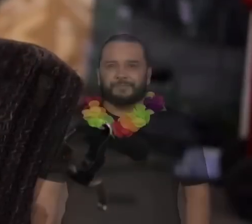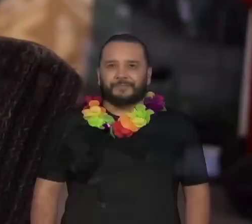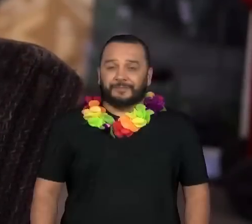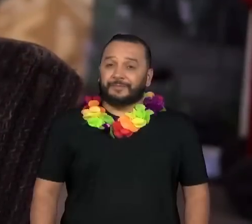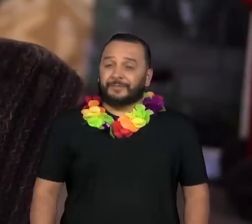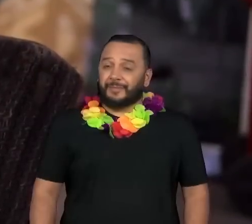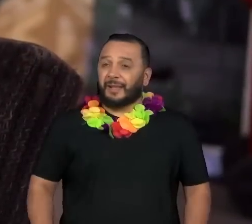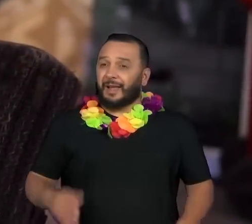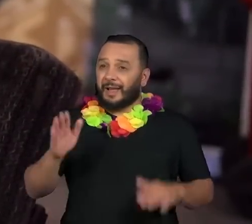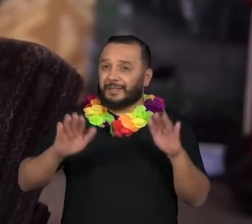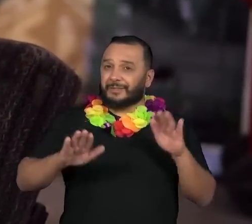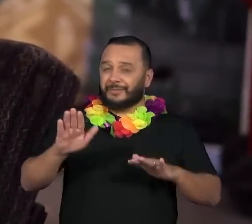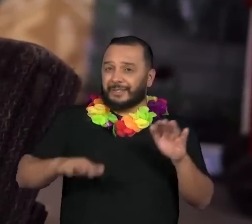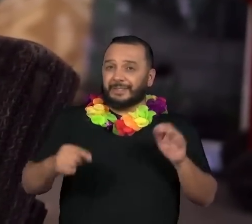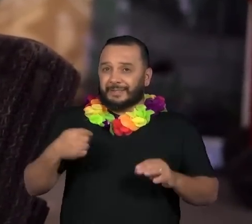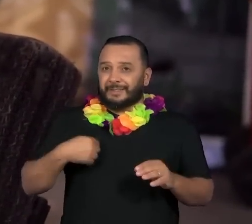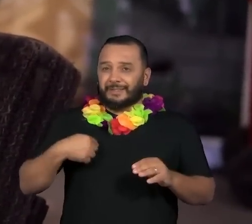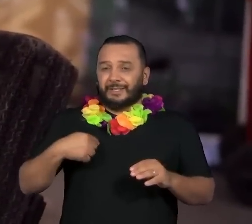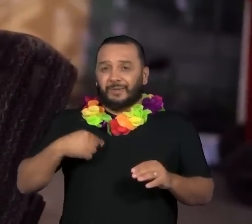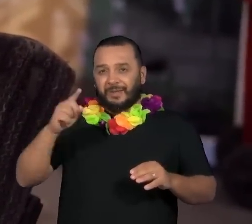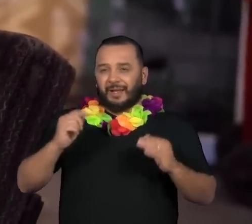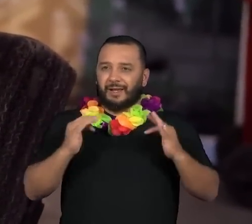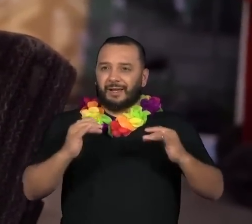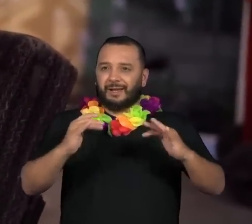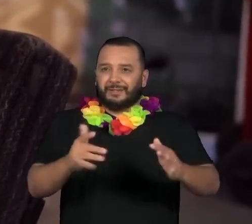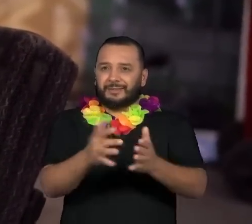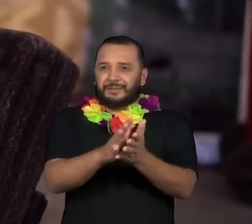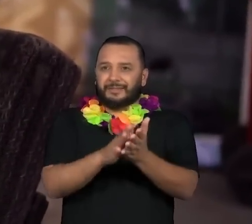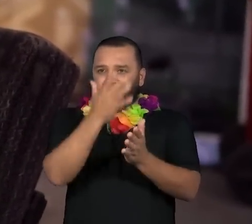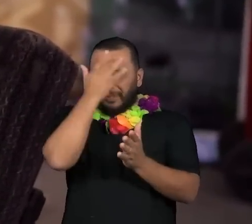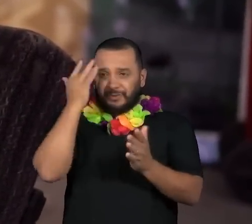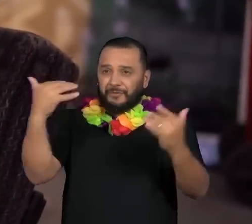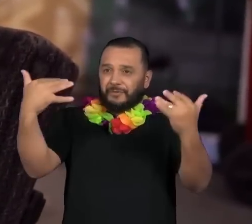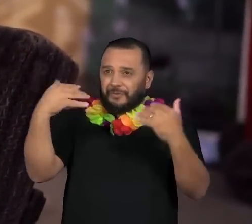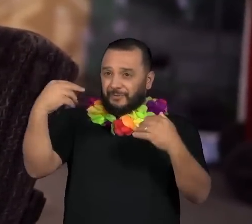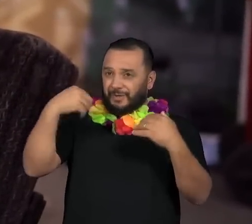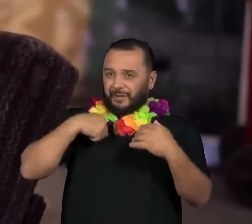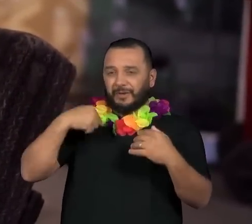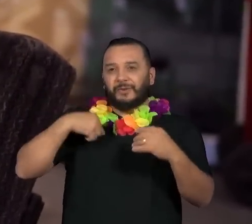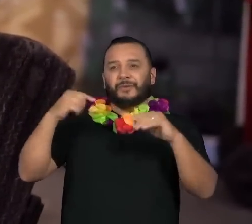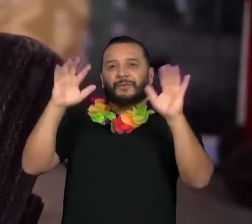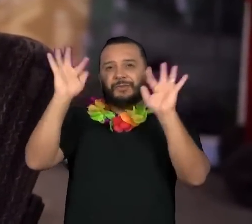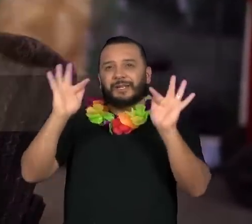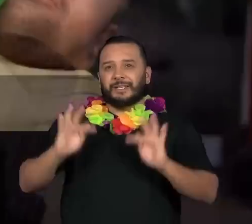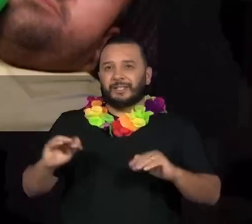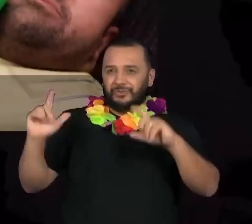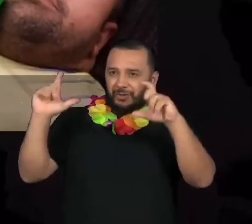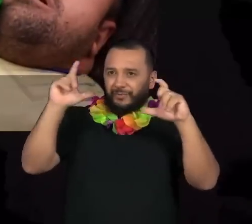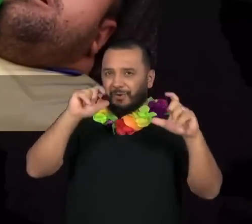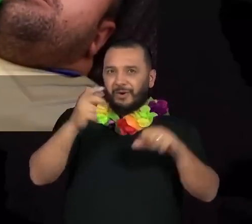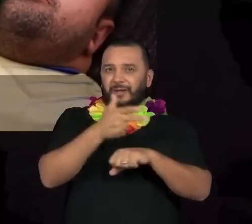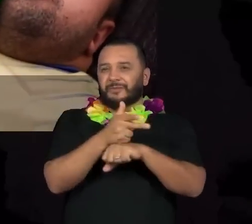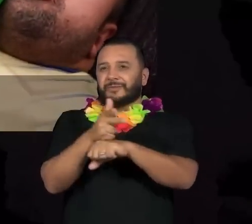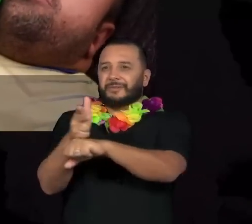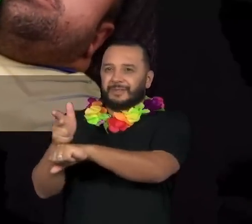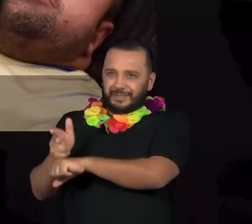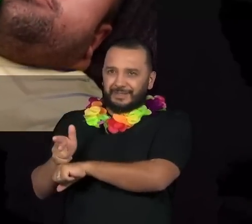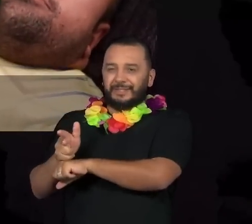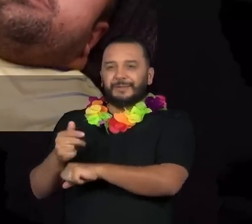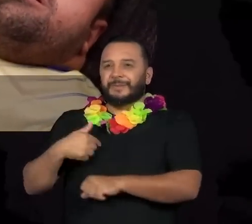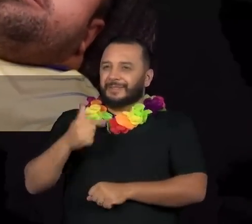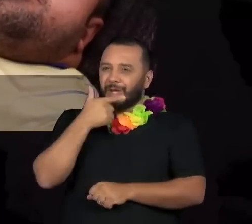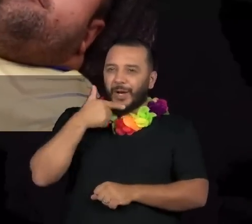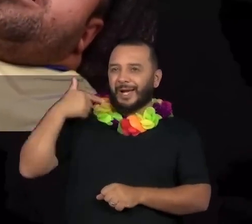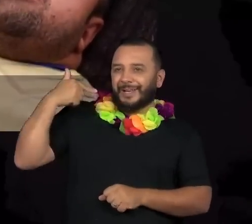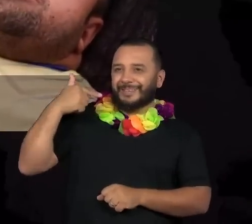Às vezes, quando eu estou no AMB, as pessoas ficam felizes de me ver tocar. As pessoas tiram foto, filmam, dão um